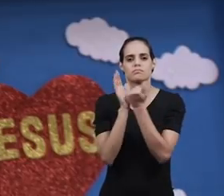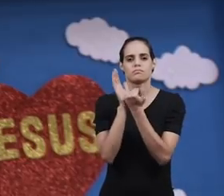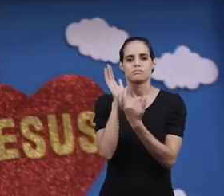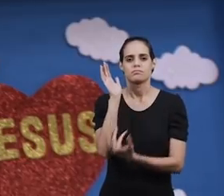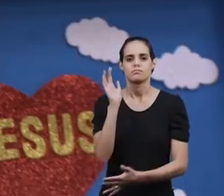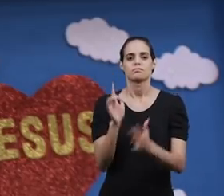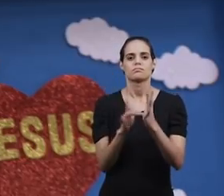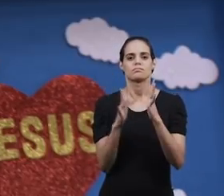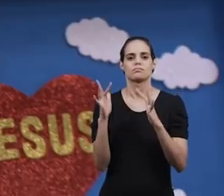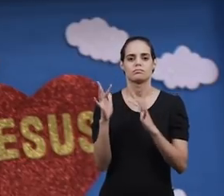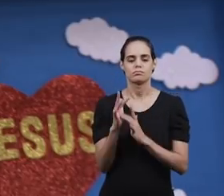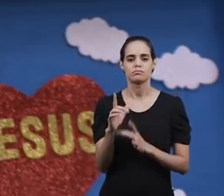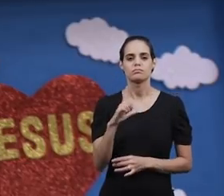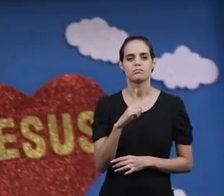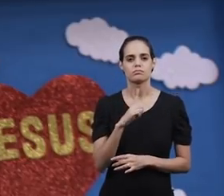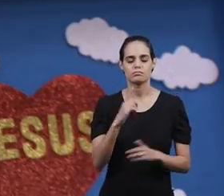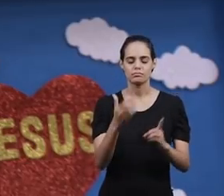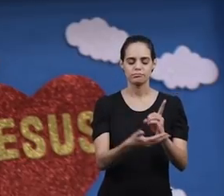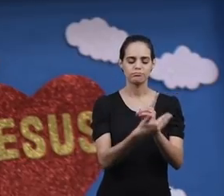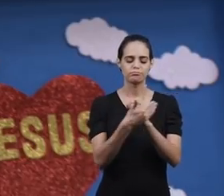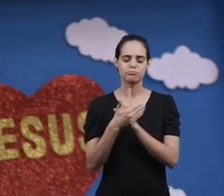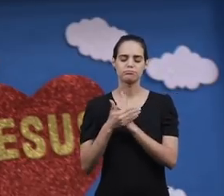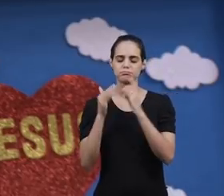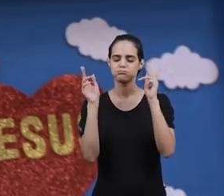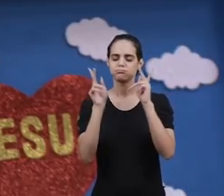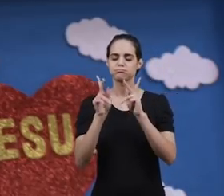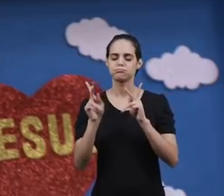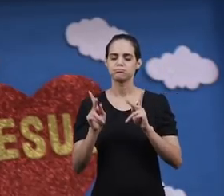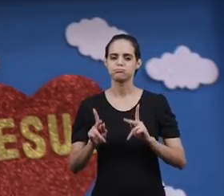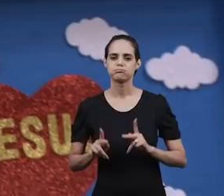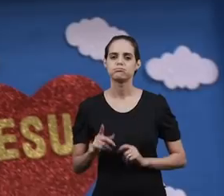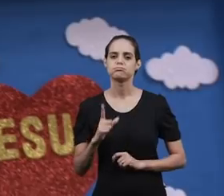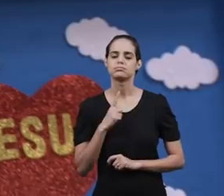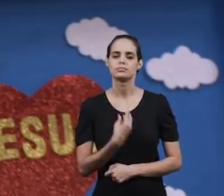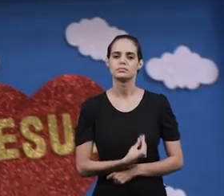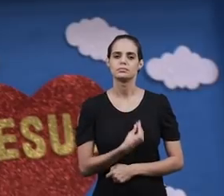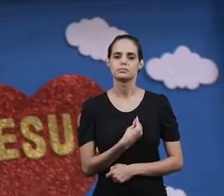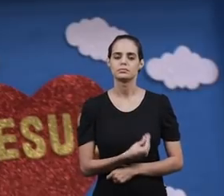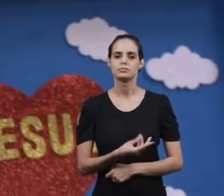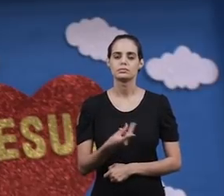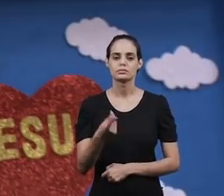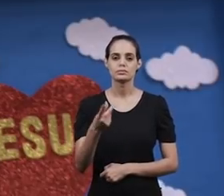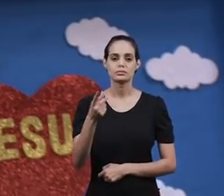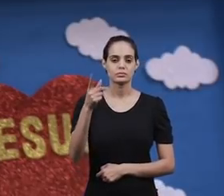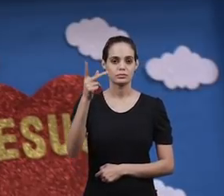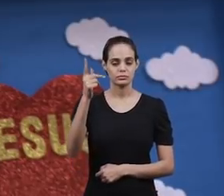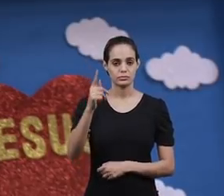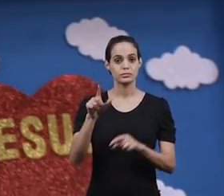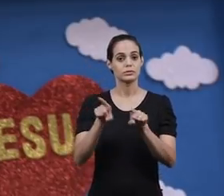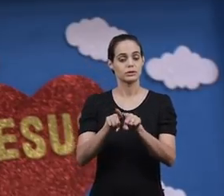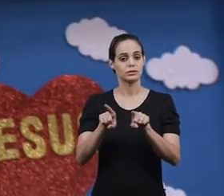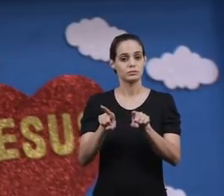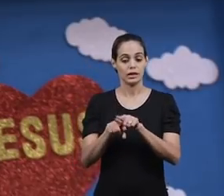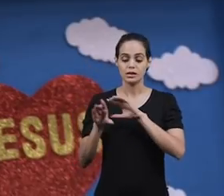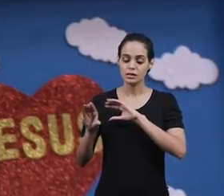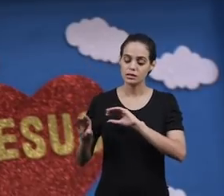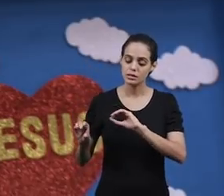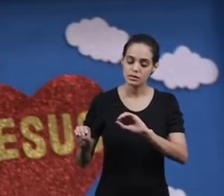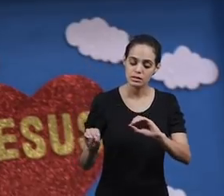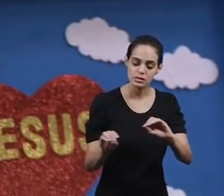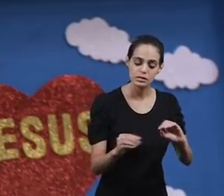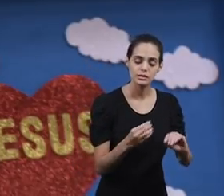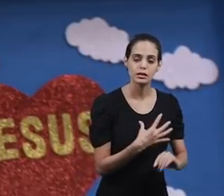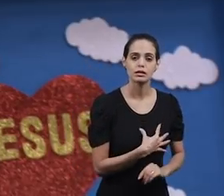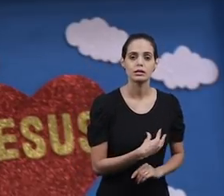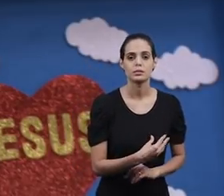do clamor pelo sangue de Jesus, nós temos livramento, nós temos paz, nós temos vida eterna. E temos que